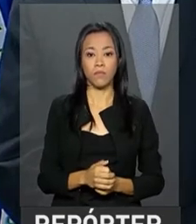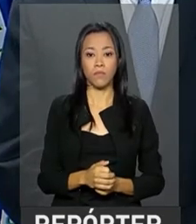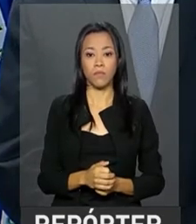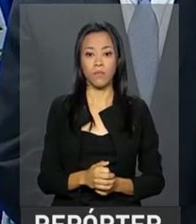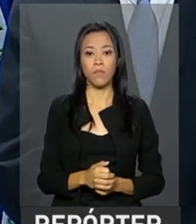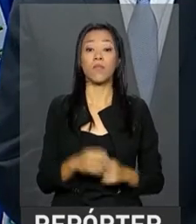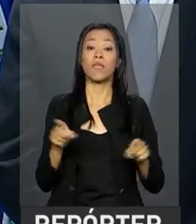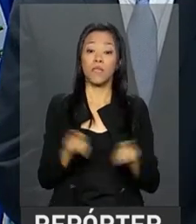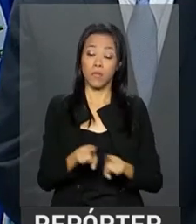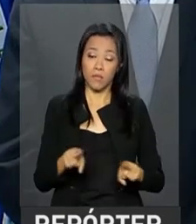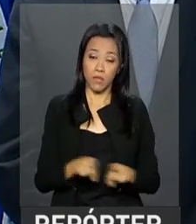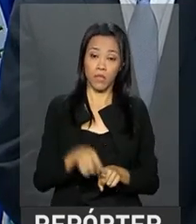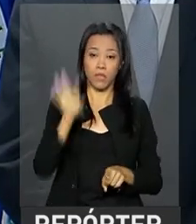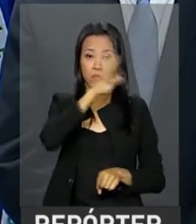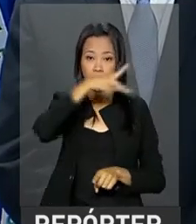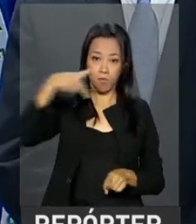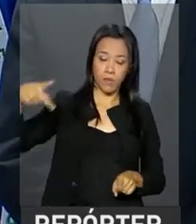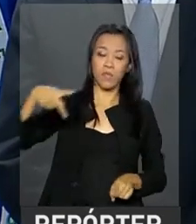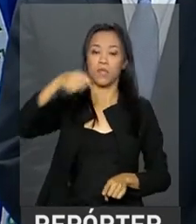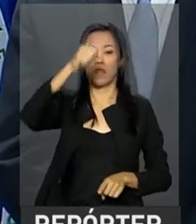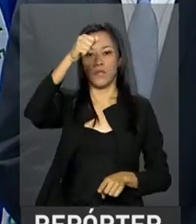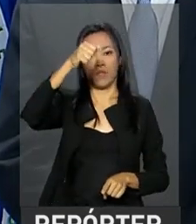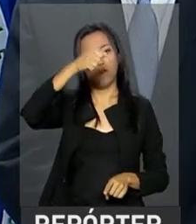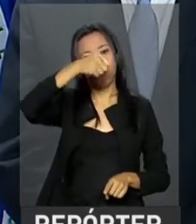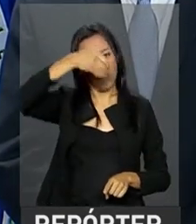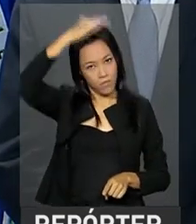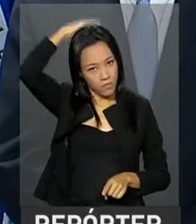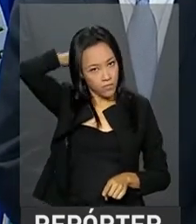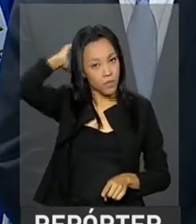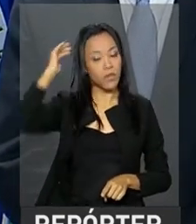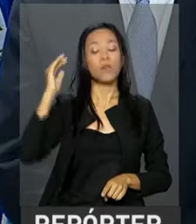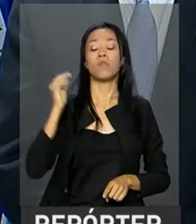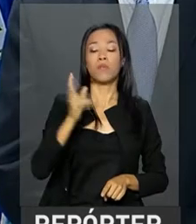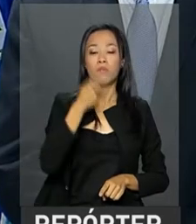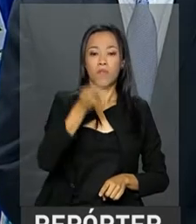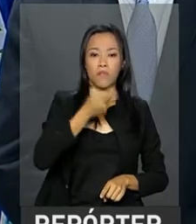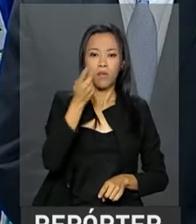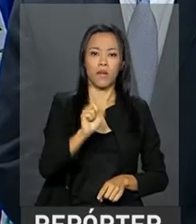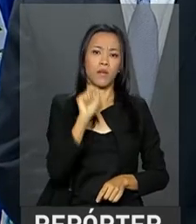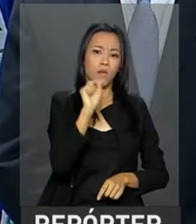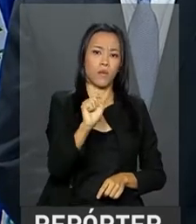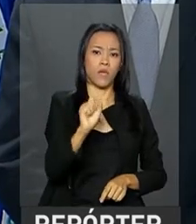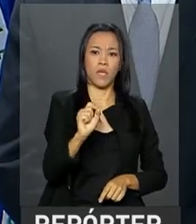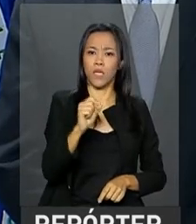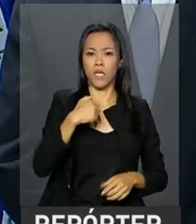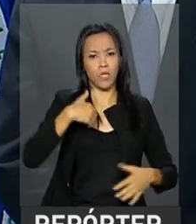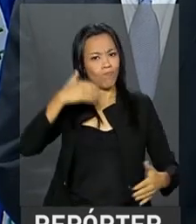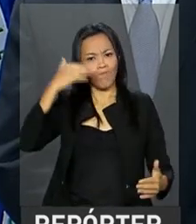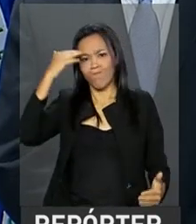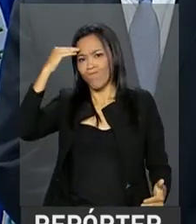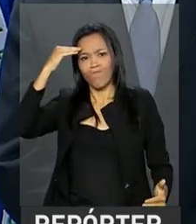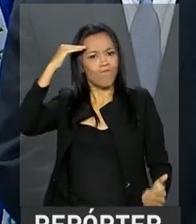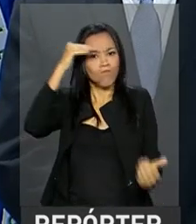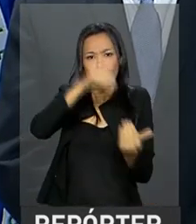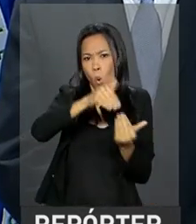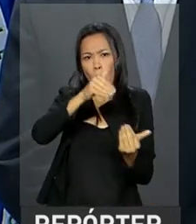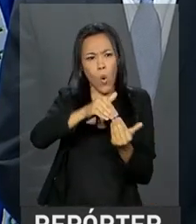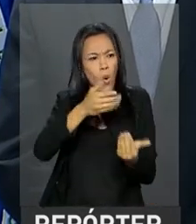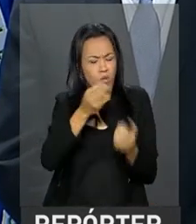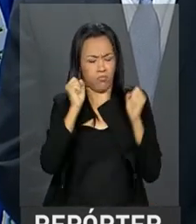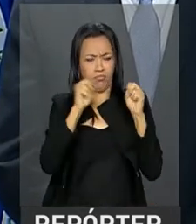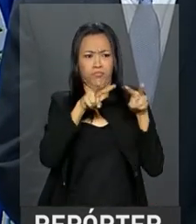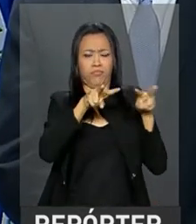O senhor presidente da República faz questão de ressaltar que é inaceitável a baderna,